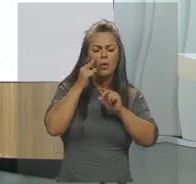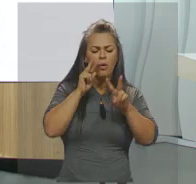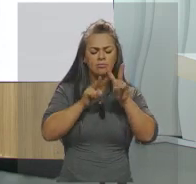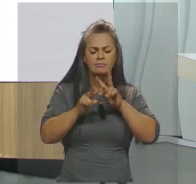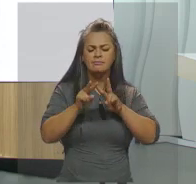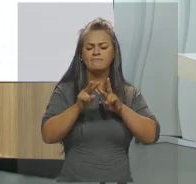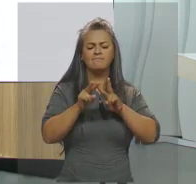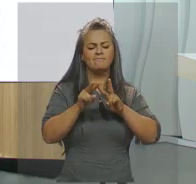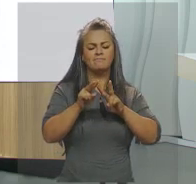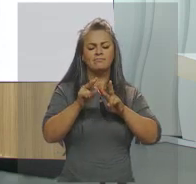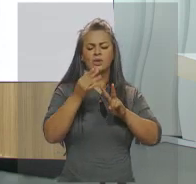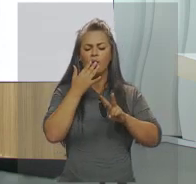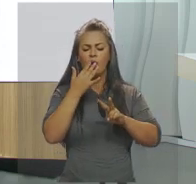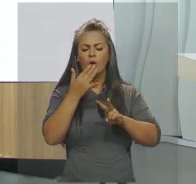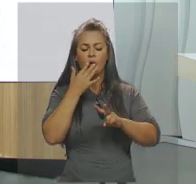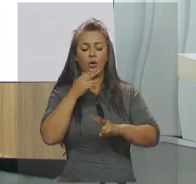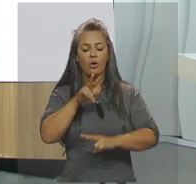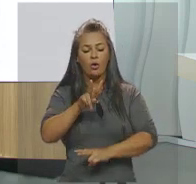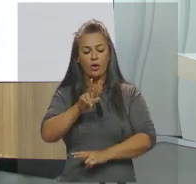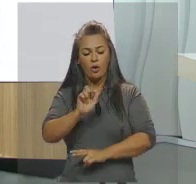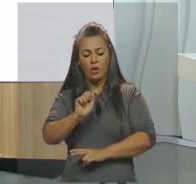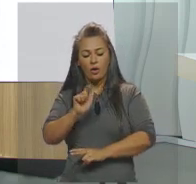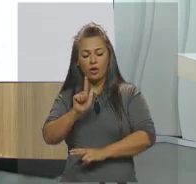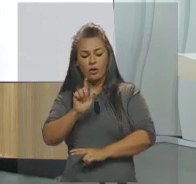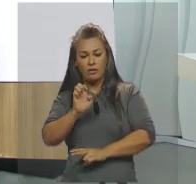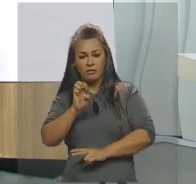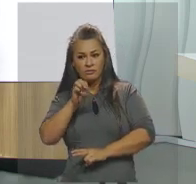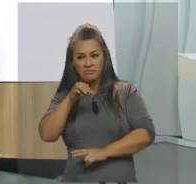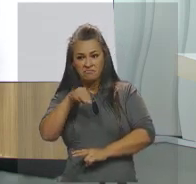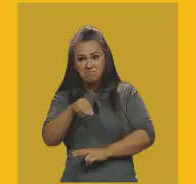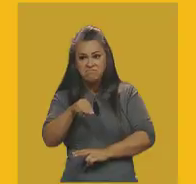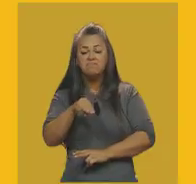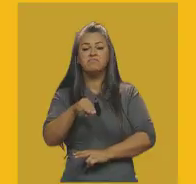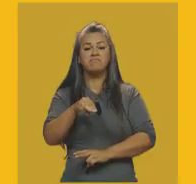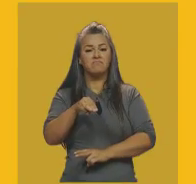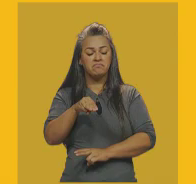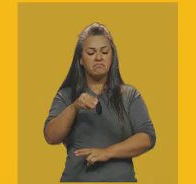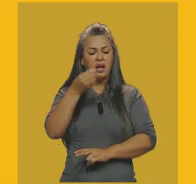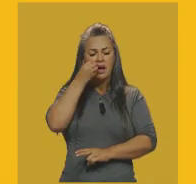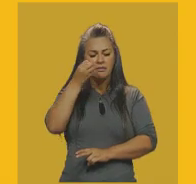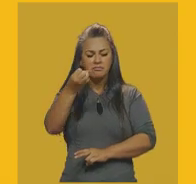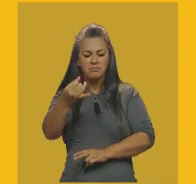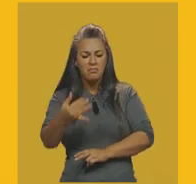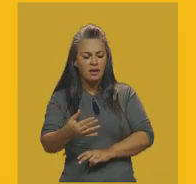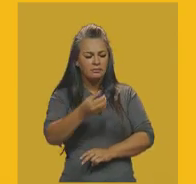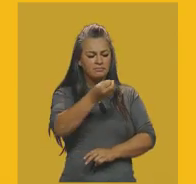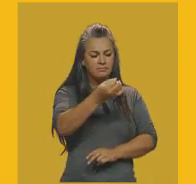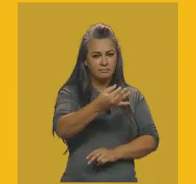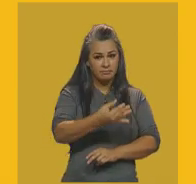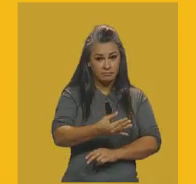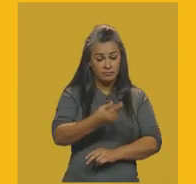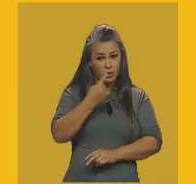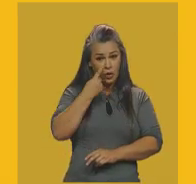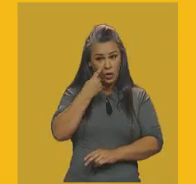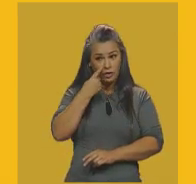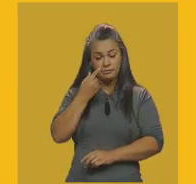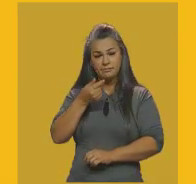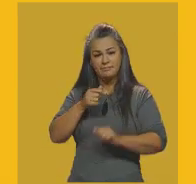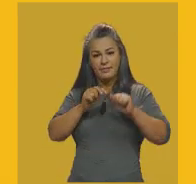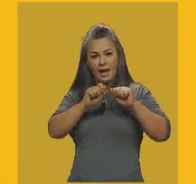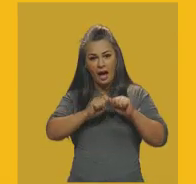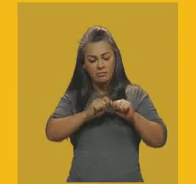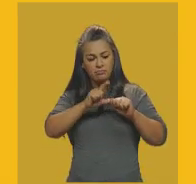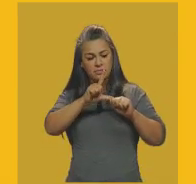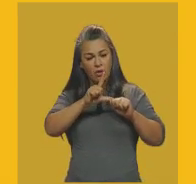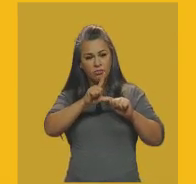forma e cor da vagem, e por aí vai. Vamos aqui então. Azão, azinho